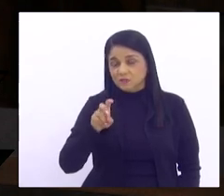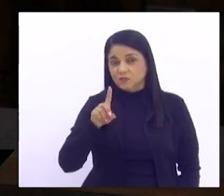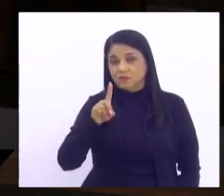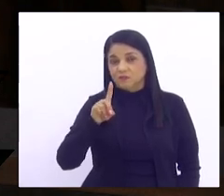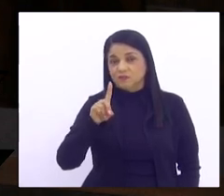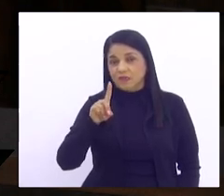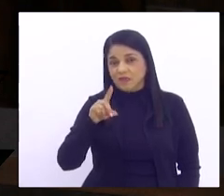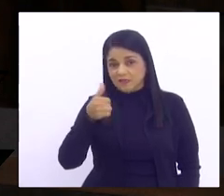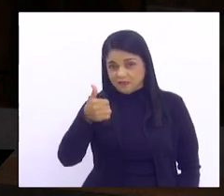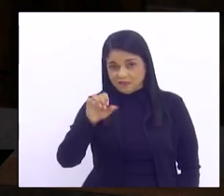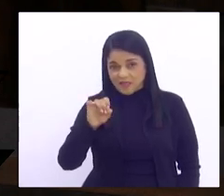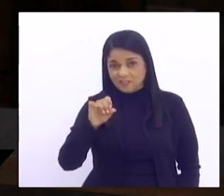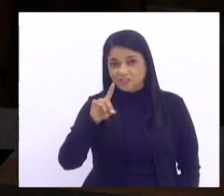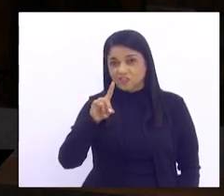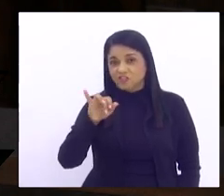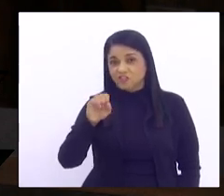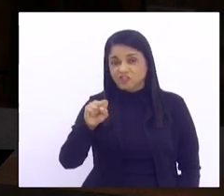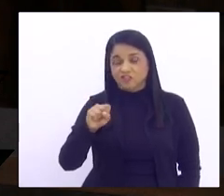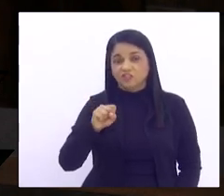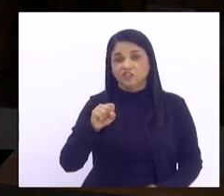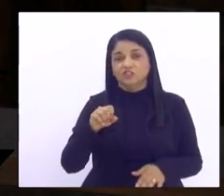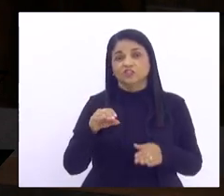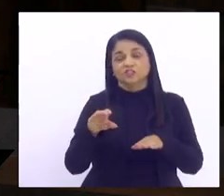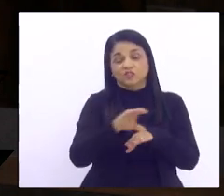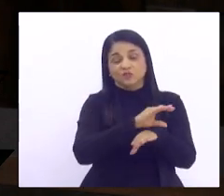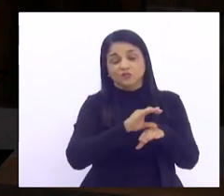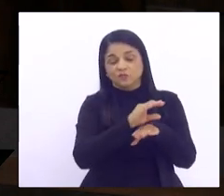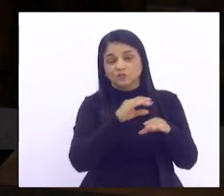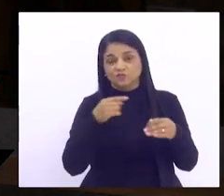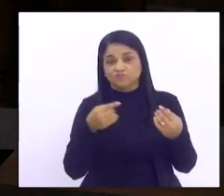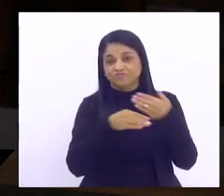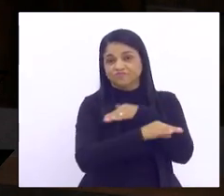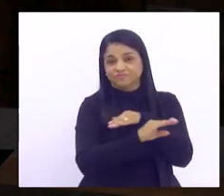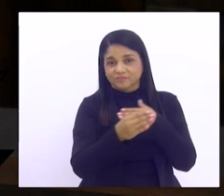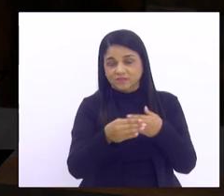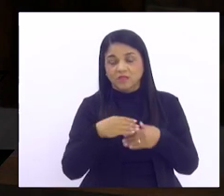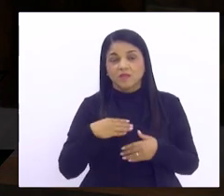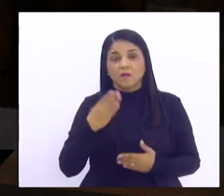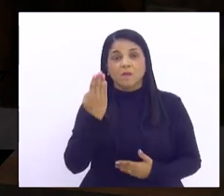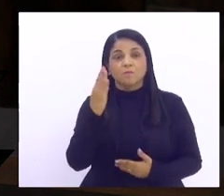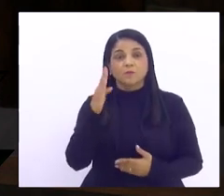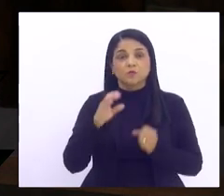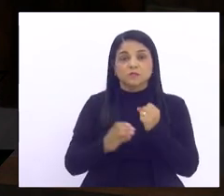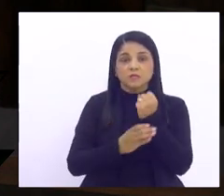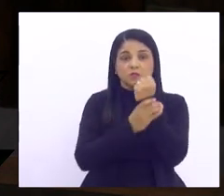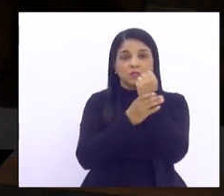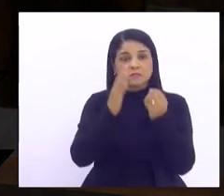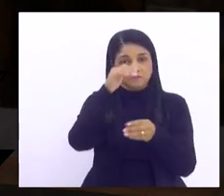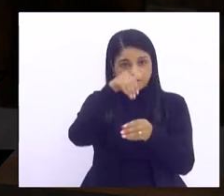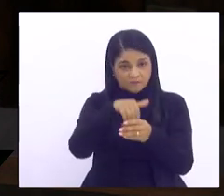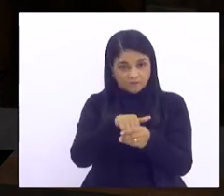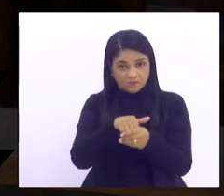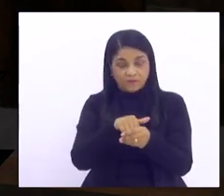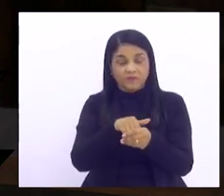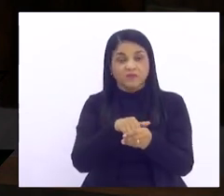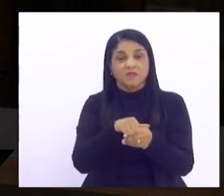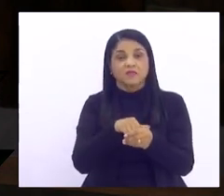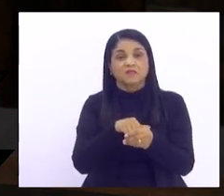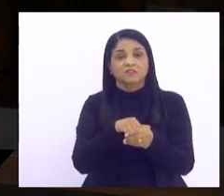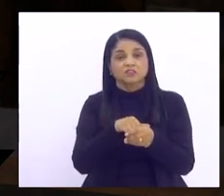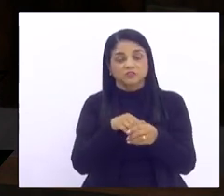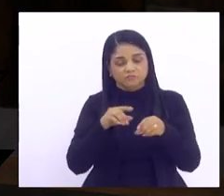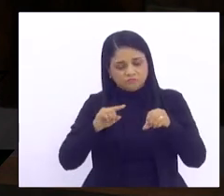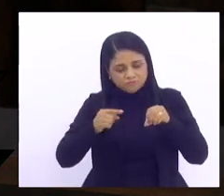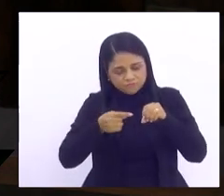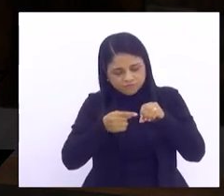Ação Direta de Inconstitucionalidade, que julgou a Lei de Biossegurança, afirmou que a destruição de embriões